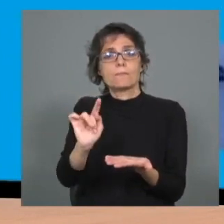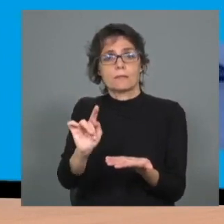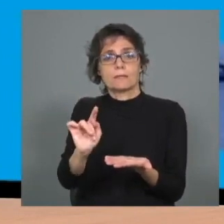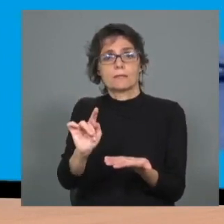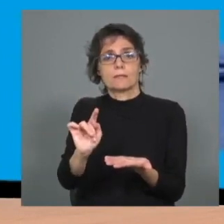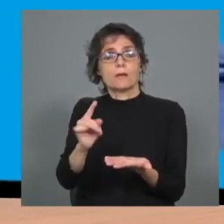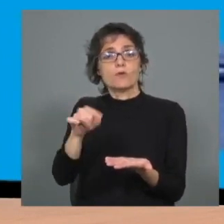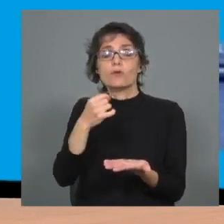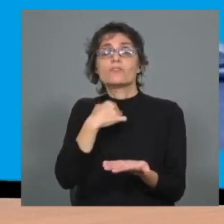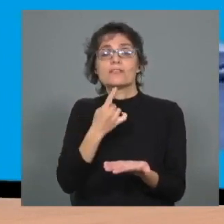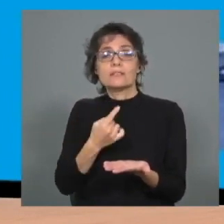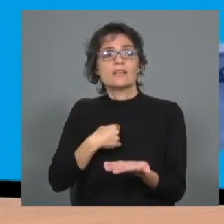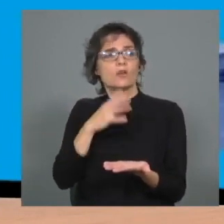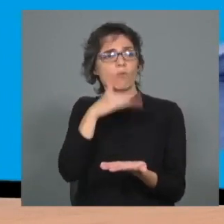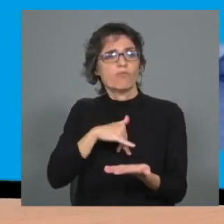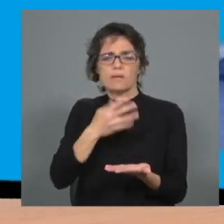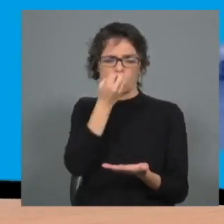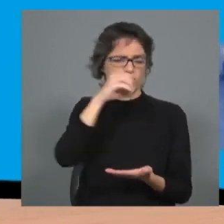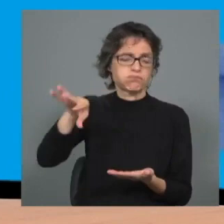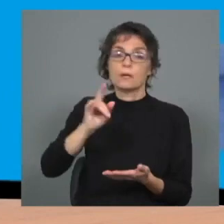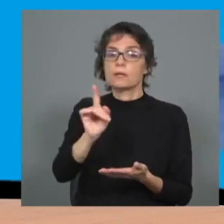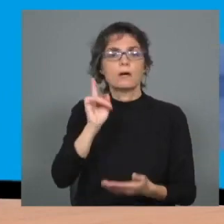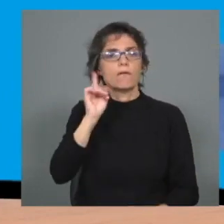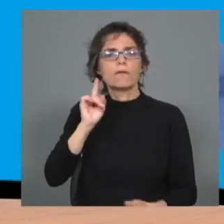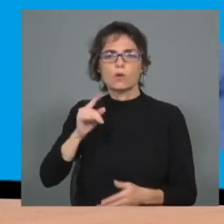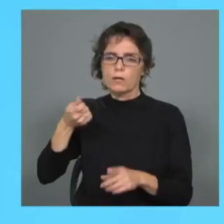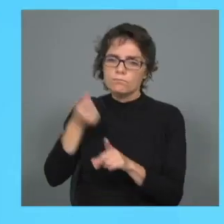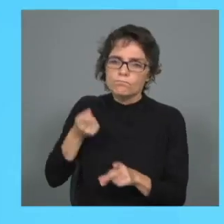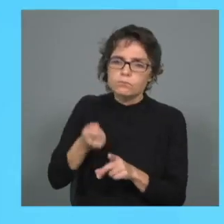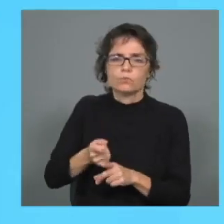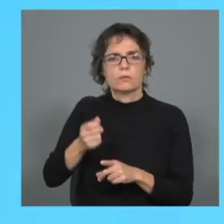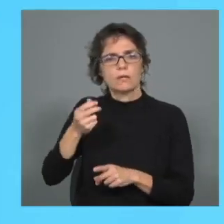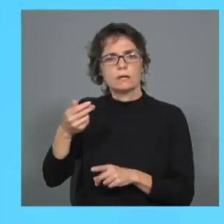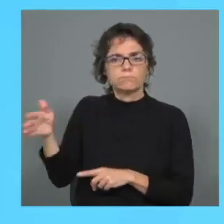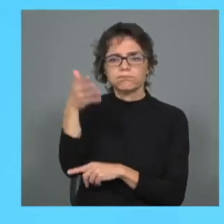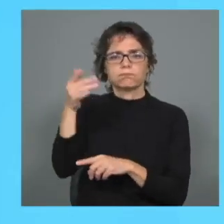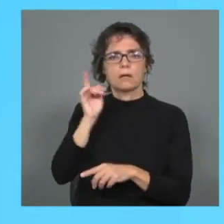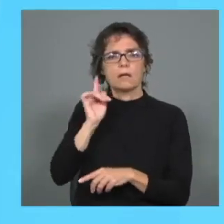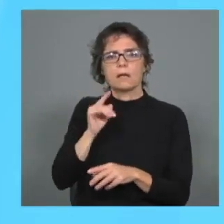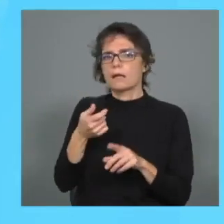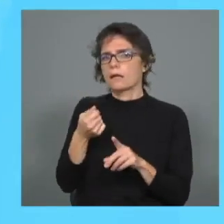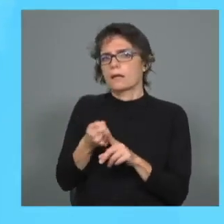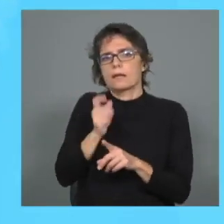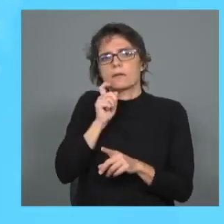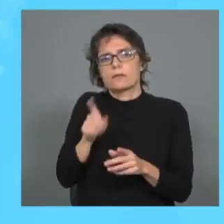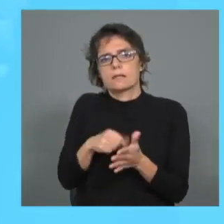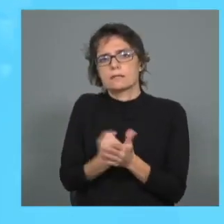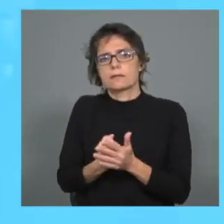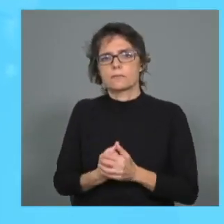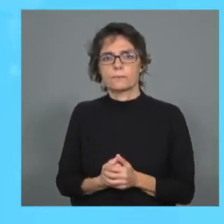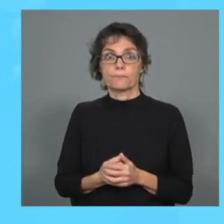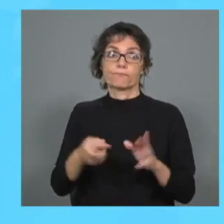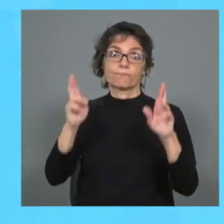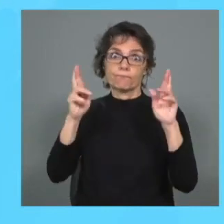o abandono de certos valores. E esperemos que, de facto, essa nova era também de amizade social regresse ao Brasil, a